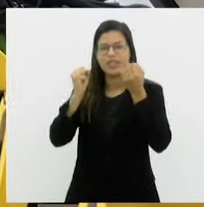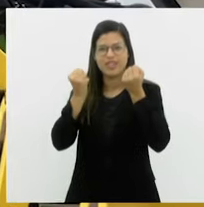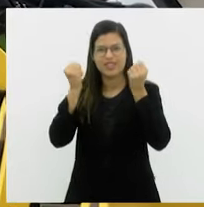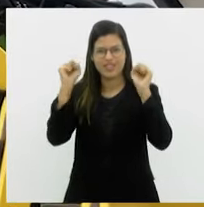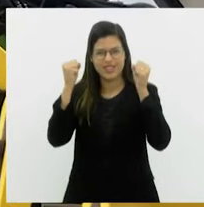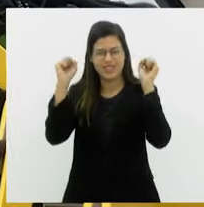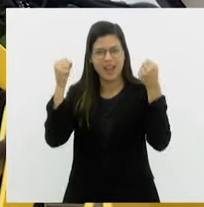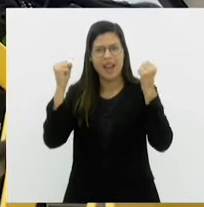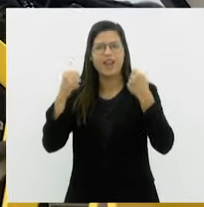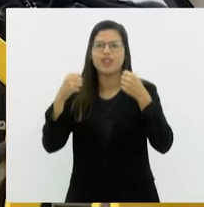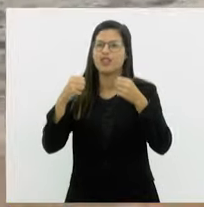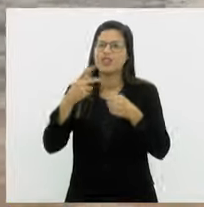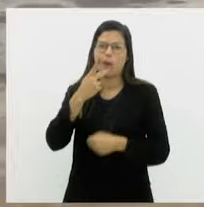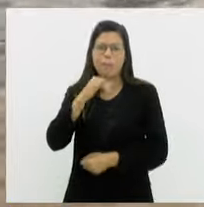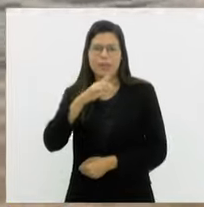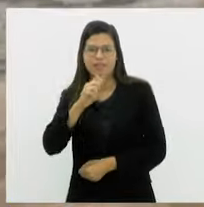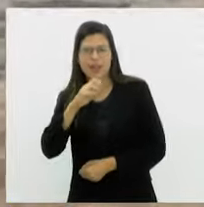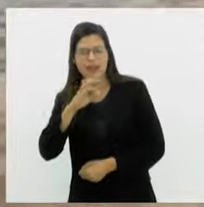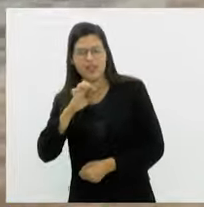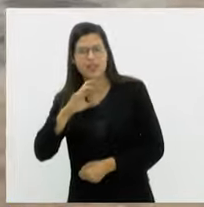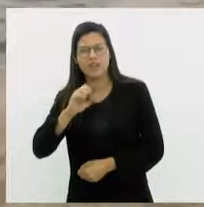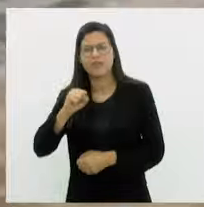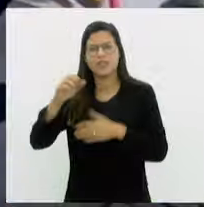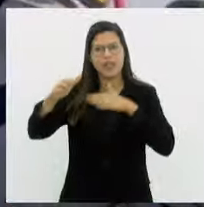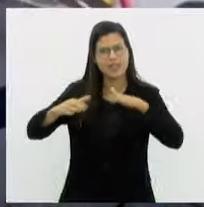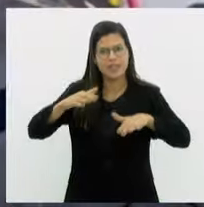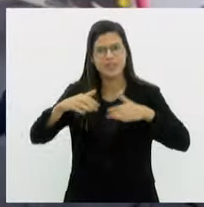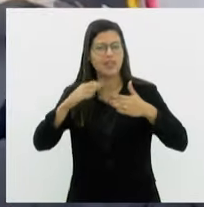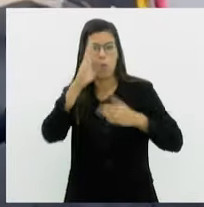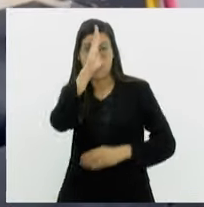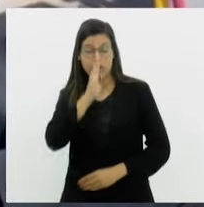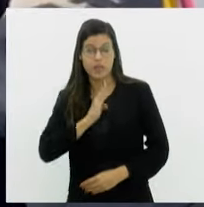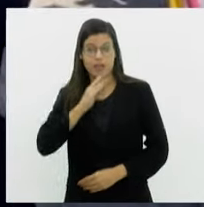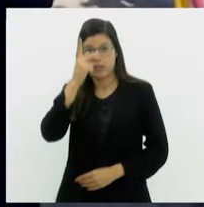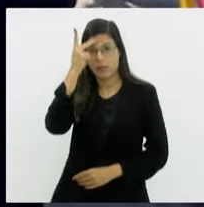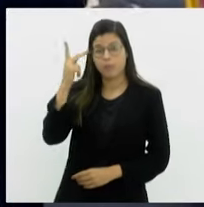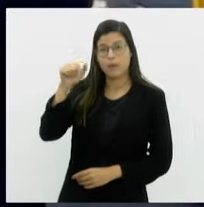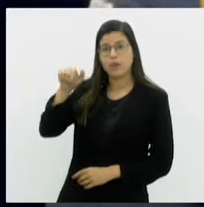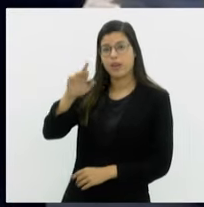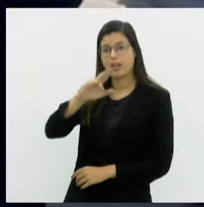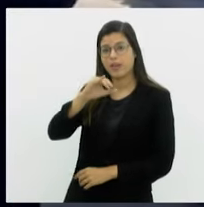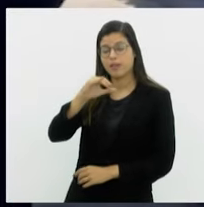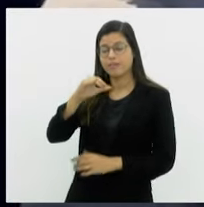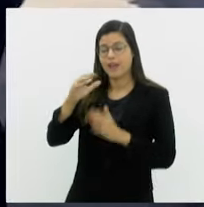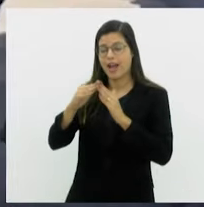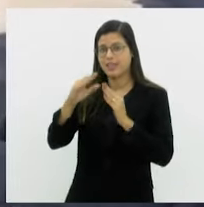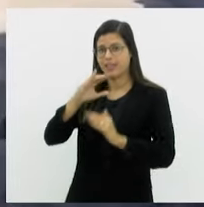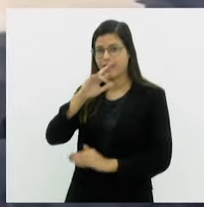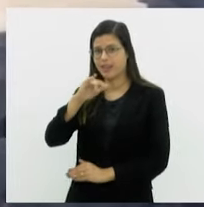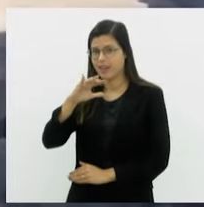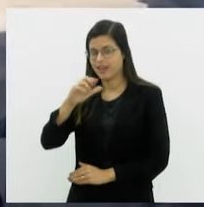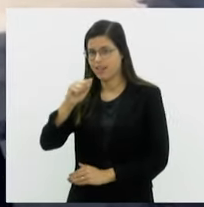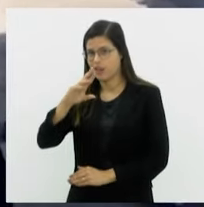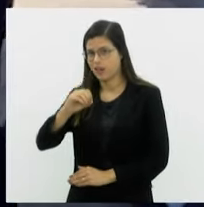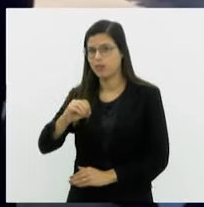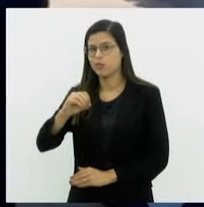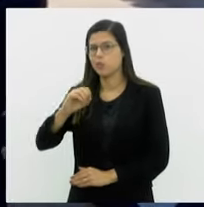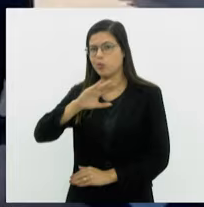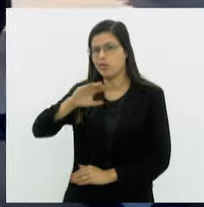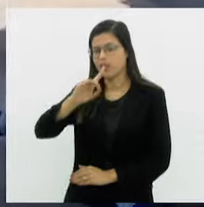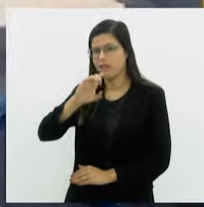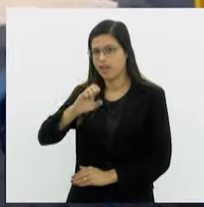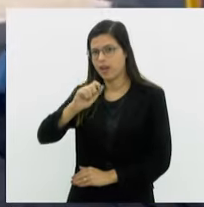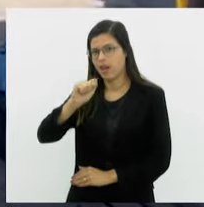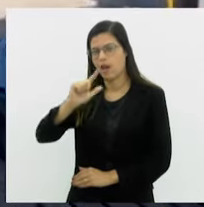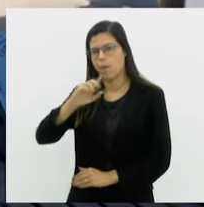musculação, pilates, zumba ou natação, tudo de graça? Para quem mora em Ricardo de Albuquerque, na zona norte do Rio, e tem mais de 7 anos de